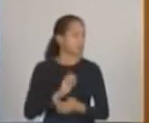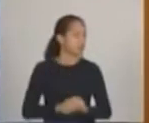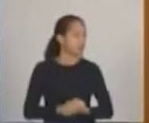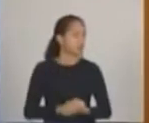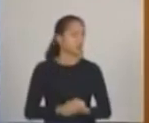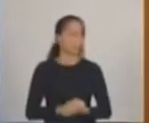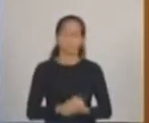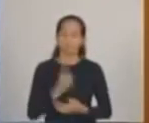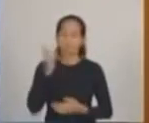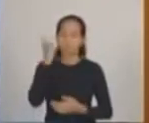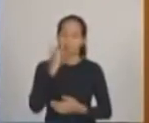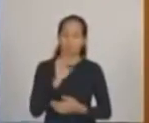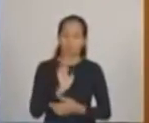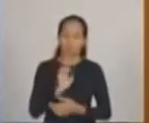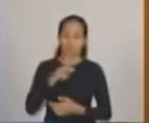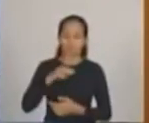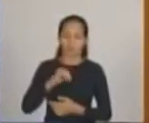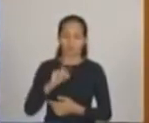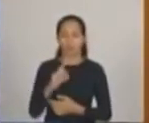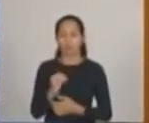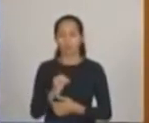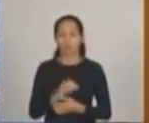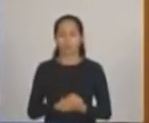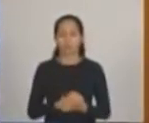Deputado doutor Emílio Mameri. Voto sim.